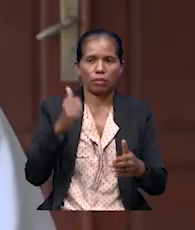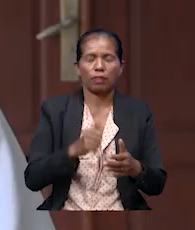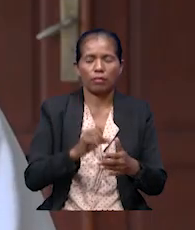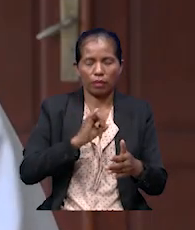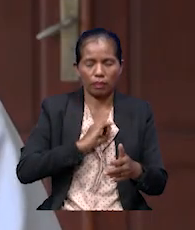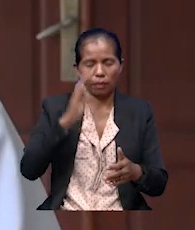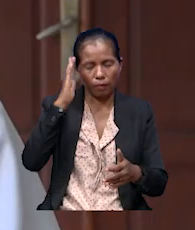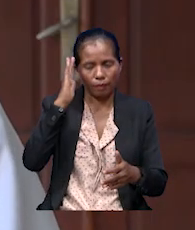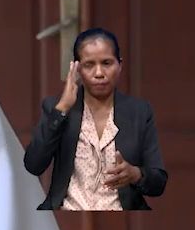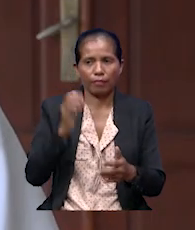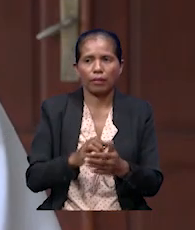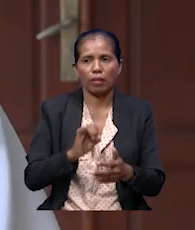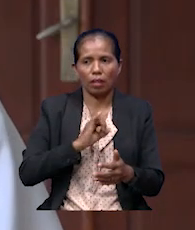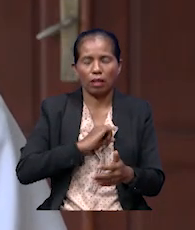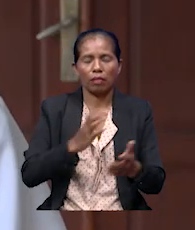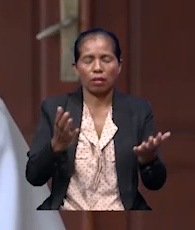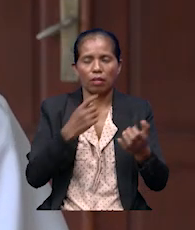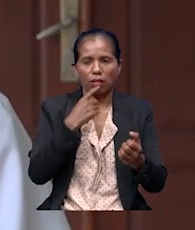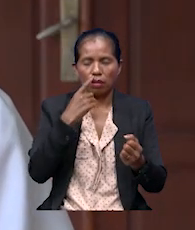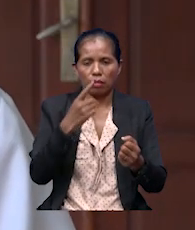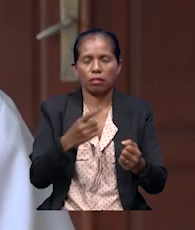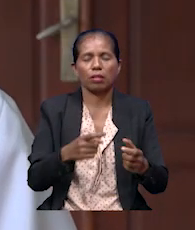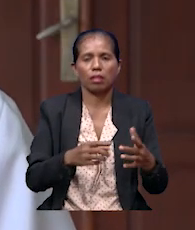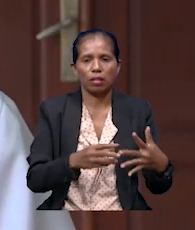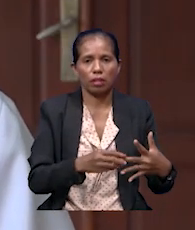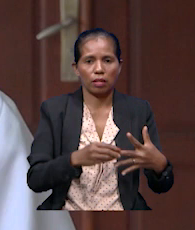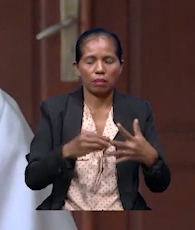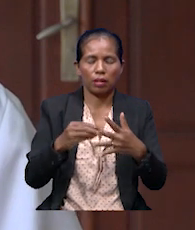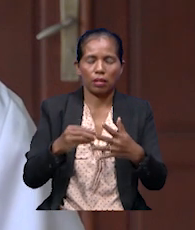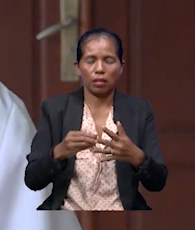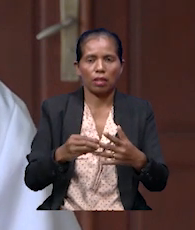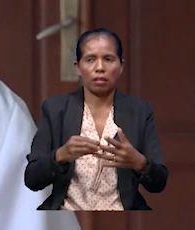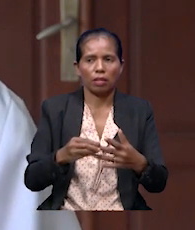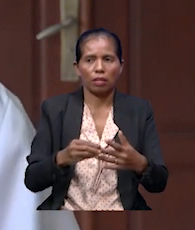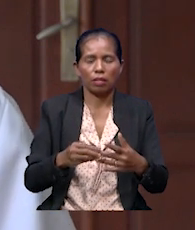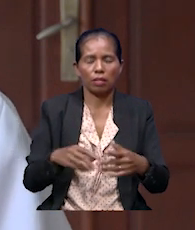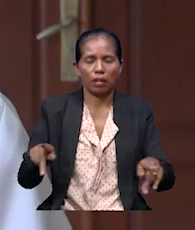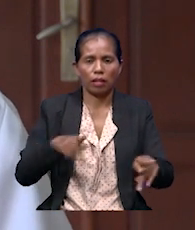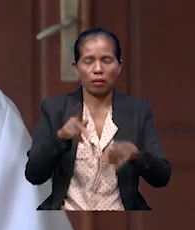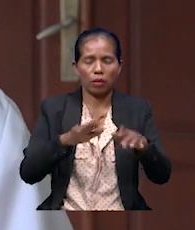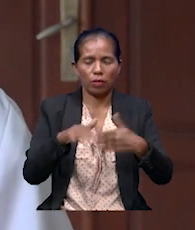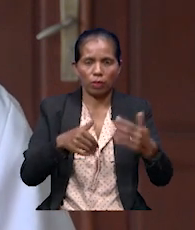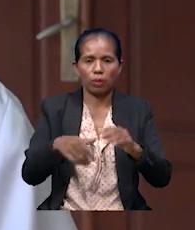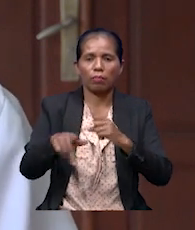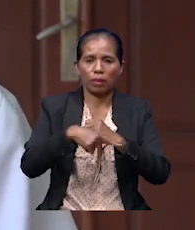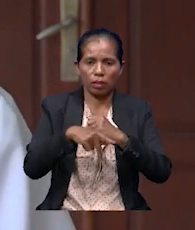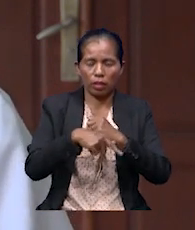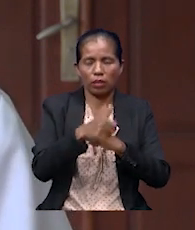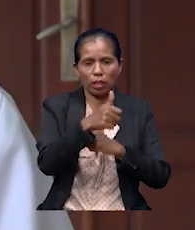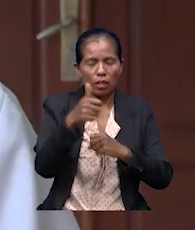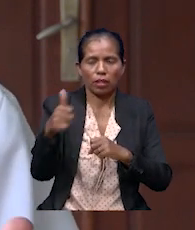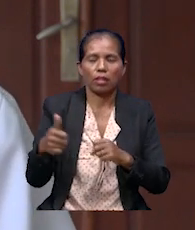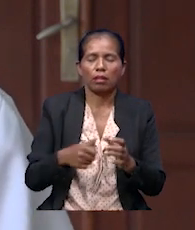idane ma kanoi hakara ke encourage, liu, ba iha militante kara partido ninian, ne mo